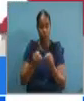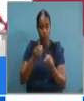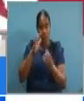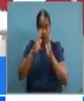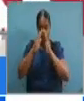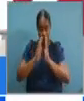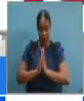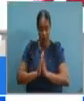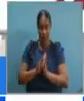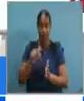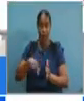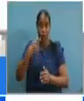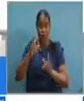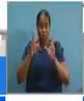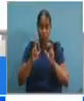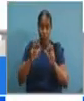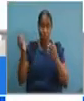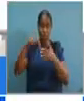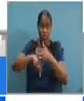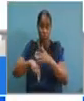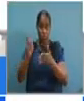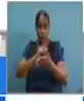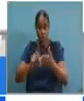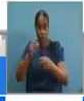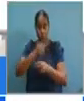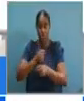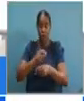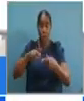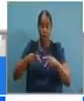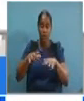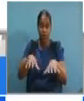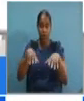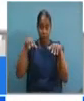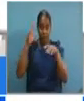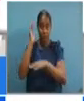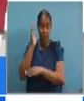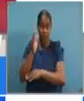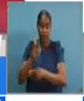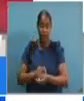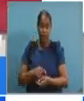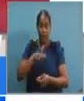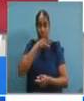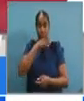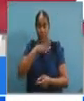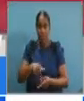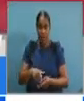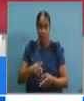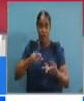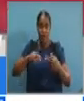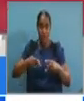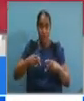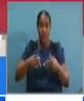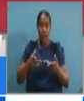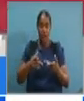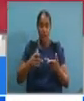em outro assunto que entrou na agenda de trabalhos da assembleia municipal da praia foi a polícia municipal com ele a empresa anunciar para o